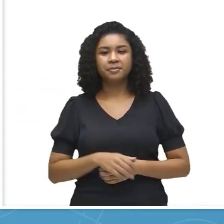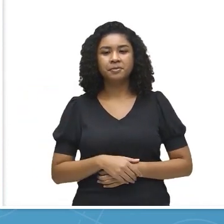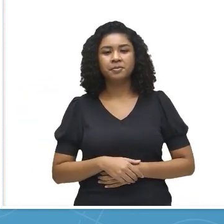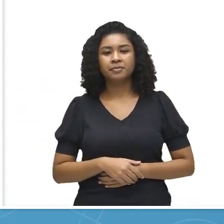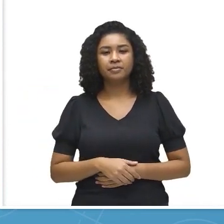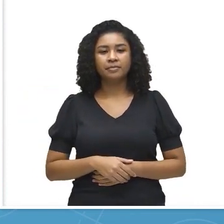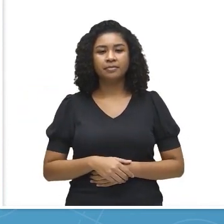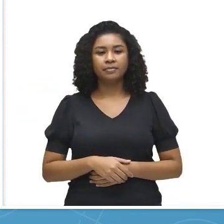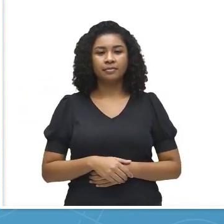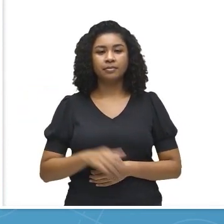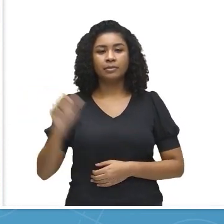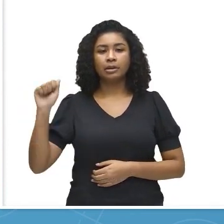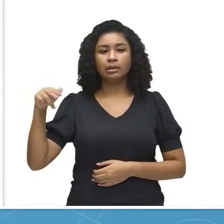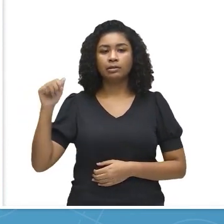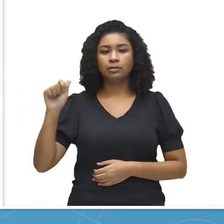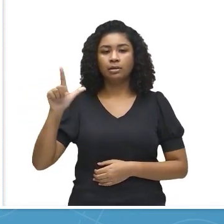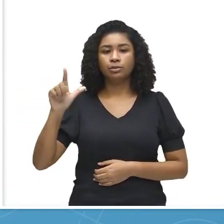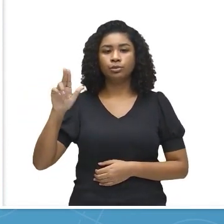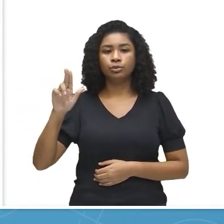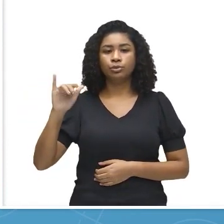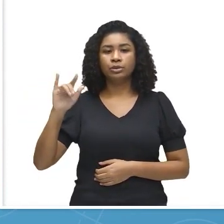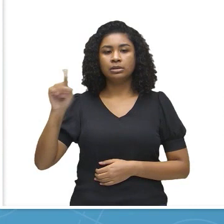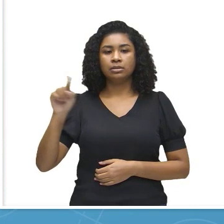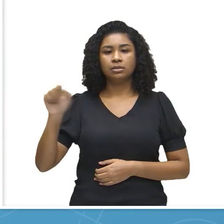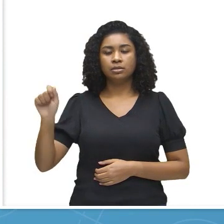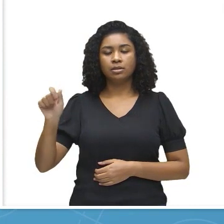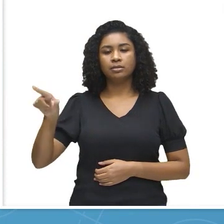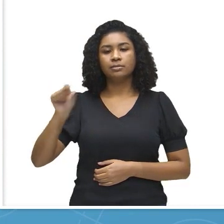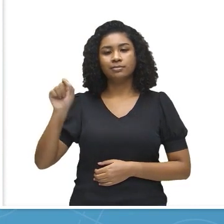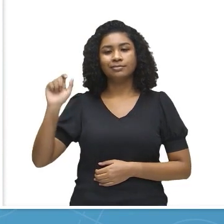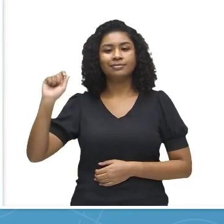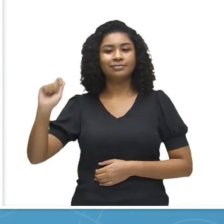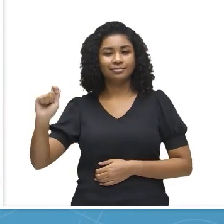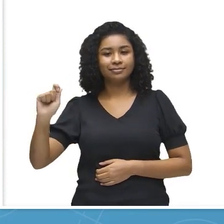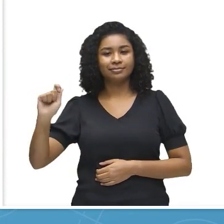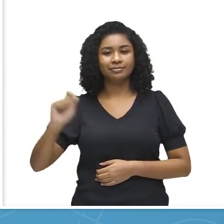Da Ana Luísa, também, que enviou para a gente a resposta, alternativa A.